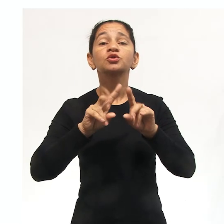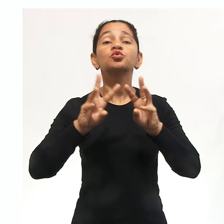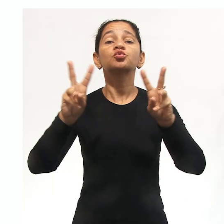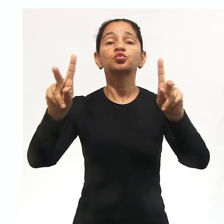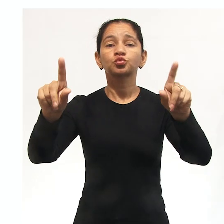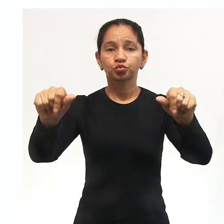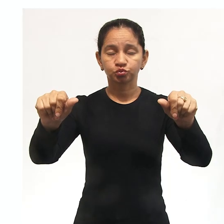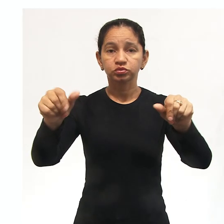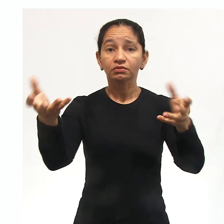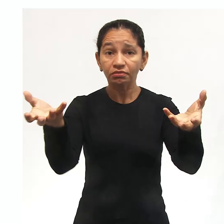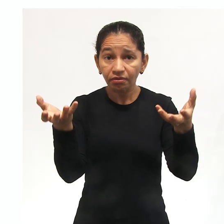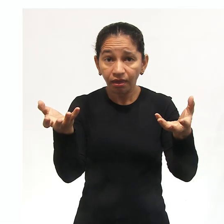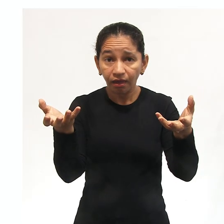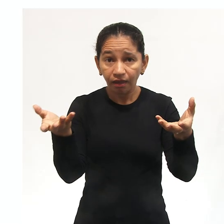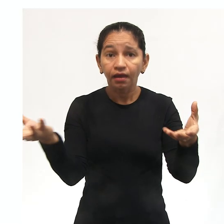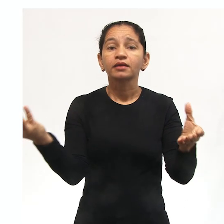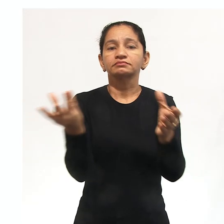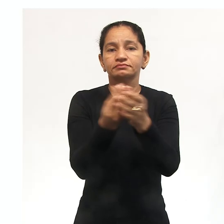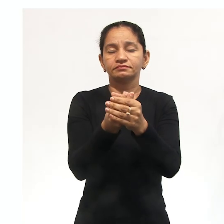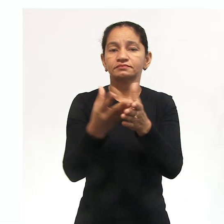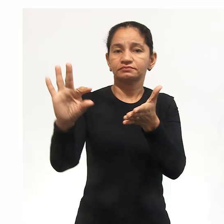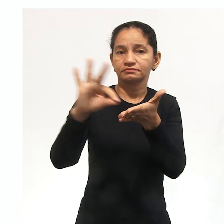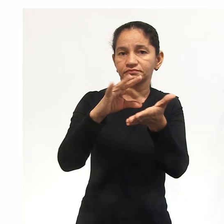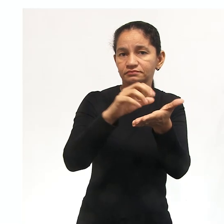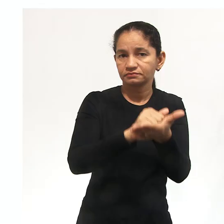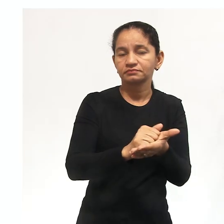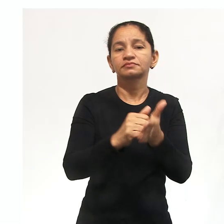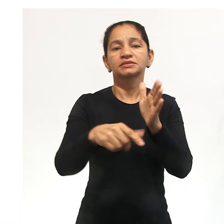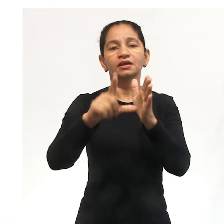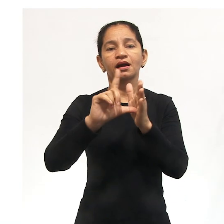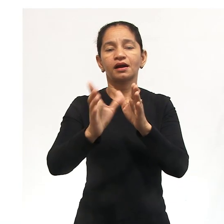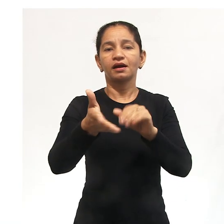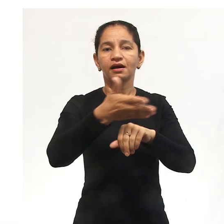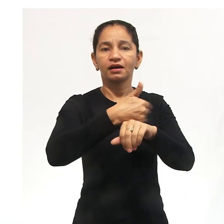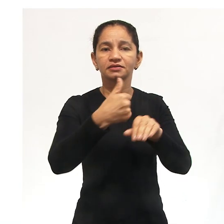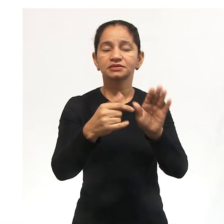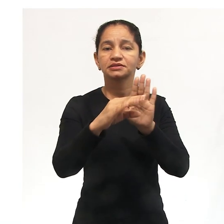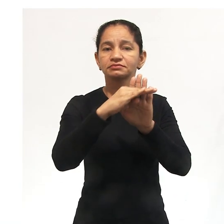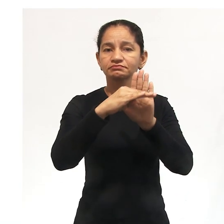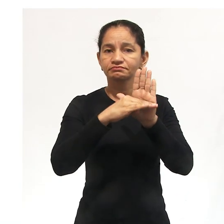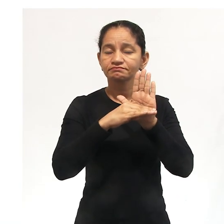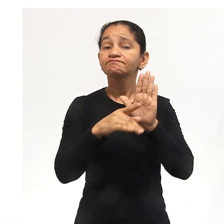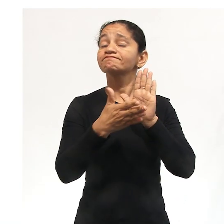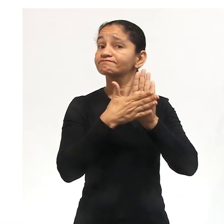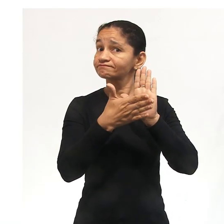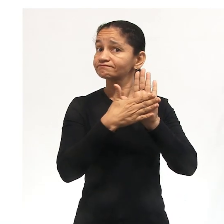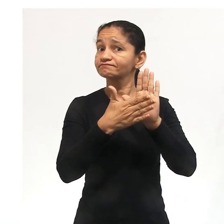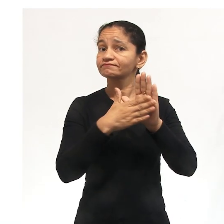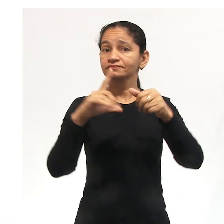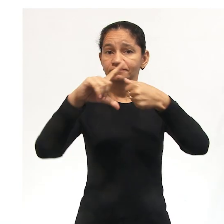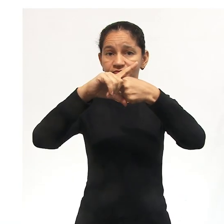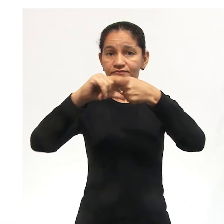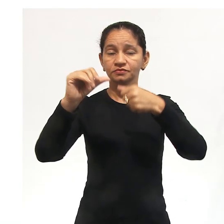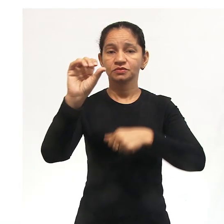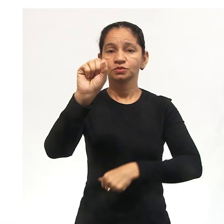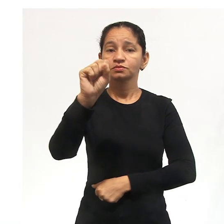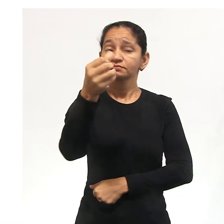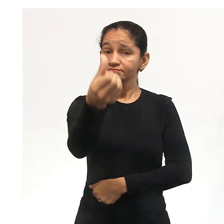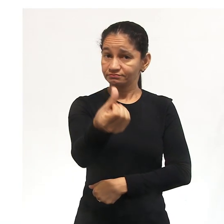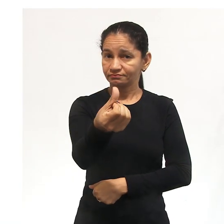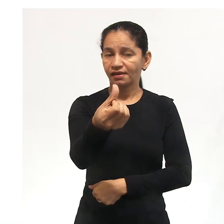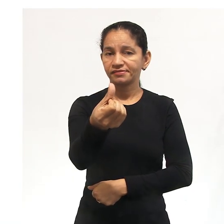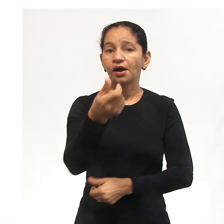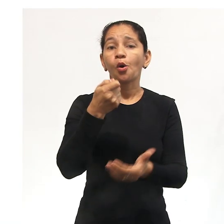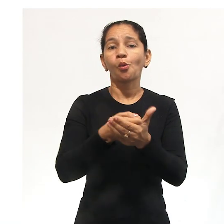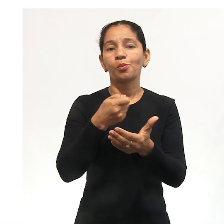participantes que eventualmente queiram participar desse processo. Essa previsão aqui, inclusive, ela é própria lá do artigo